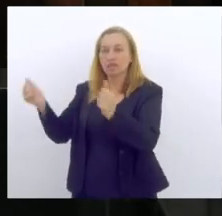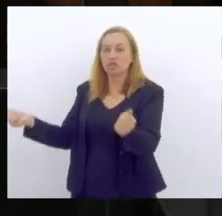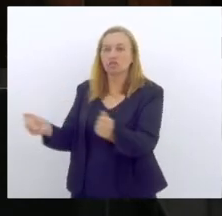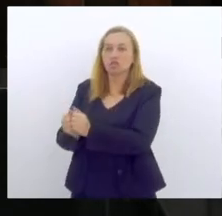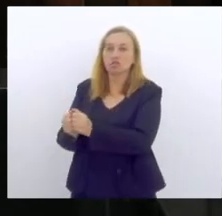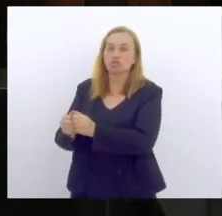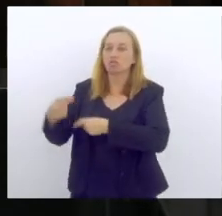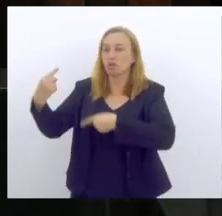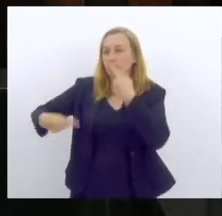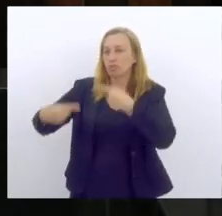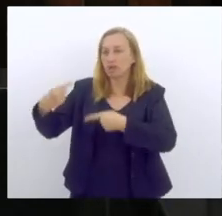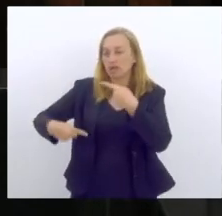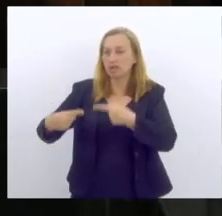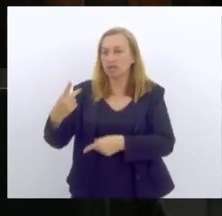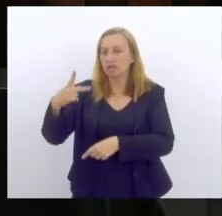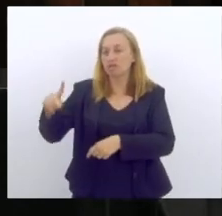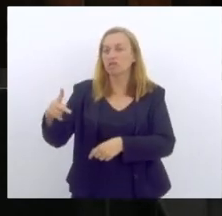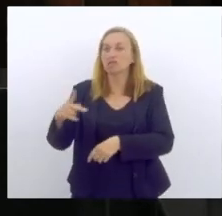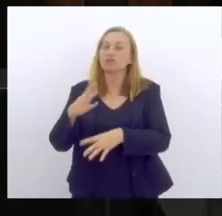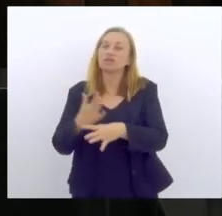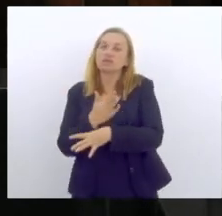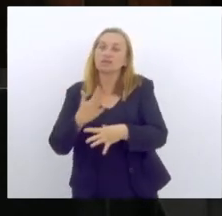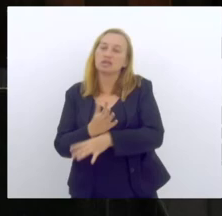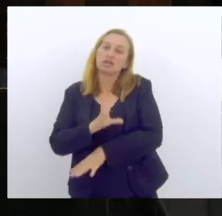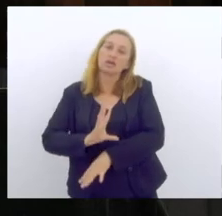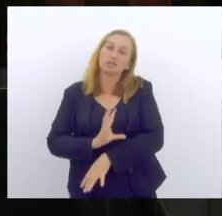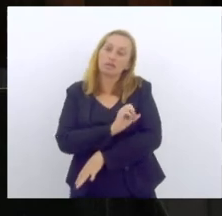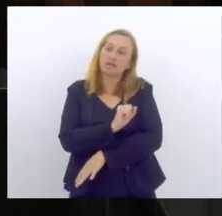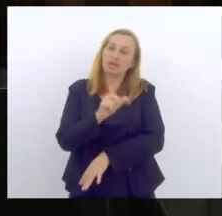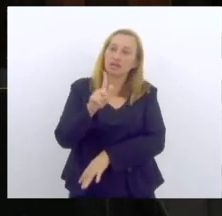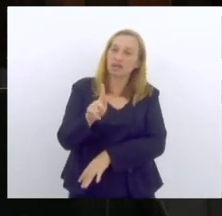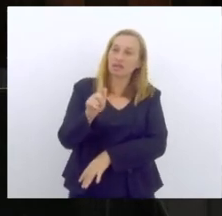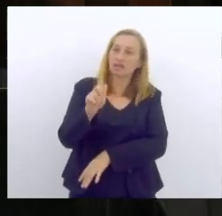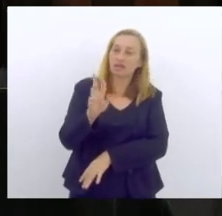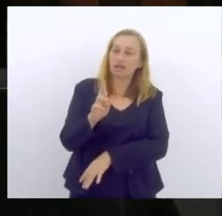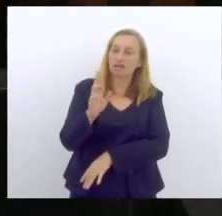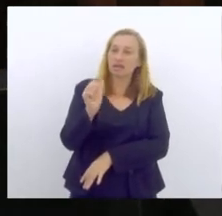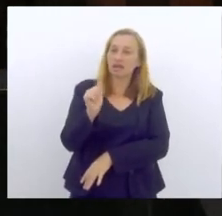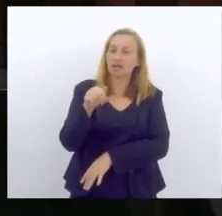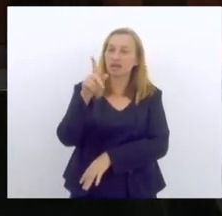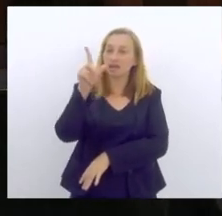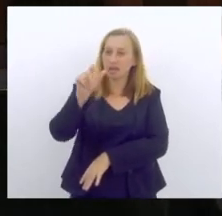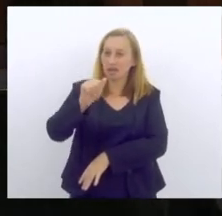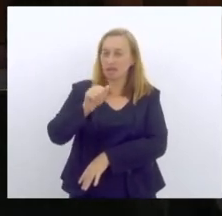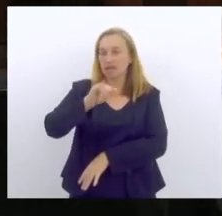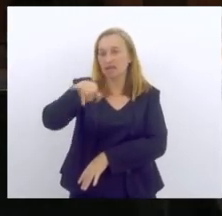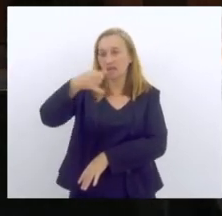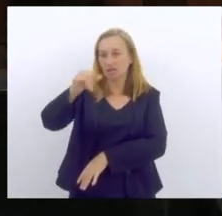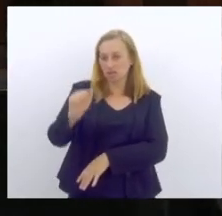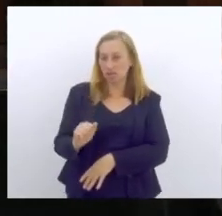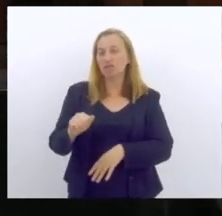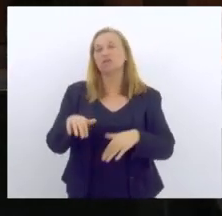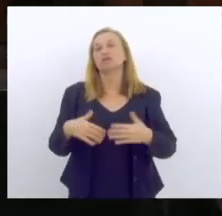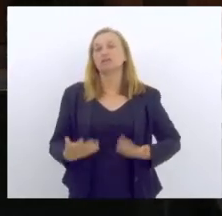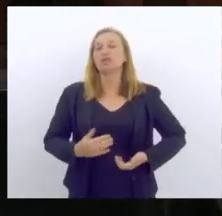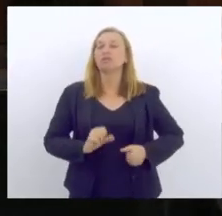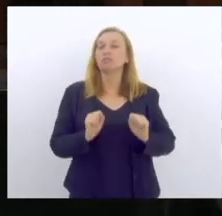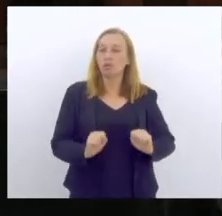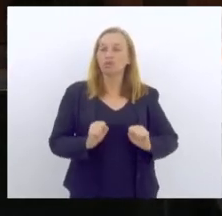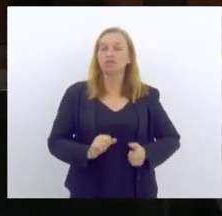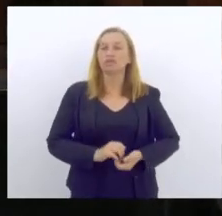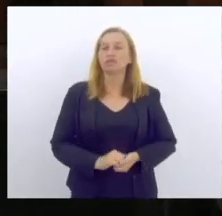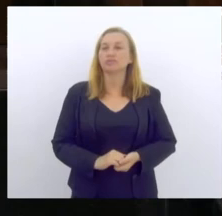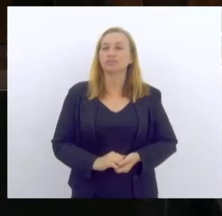local da sua cidade da sua amada Granja e enfim e pode